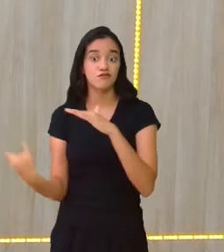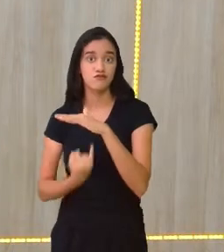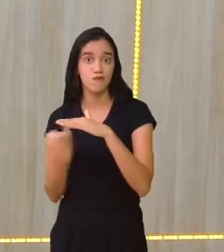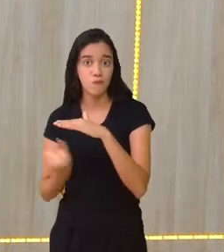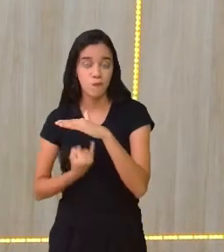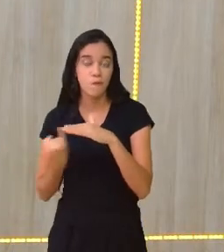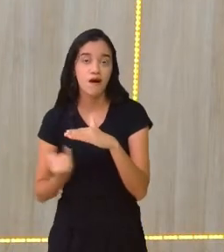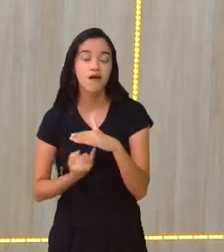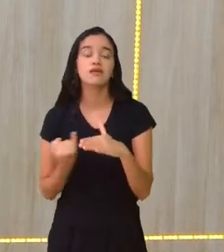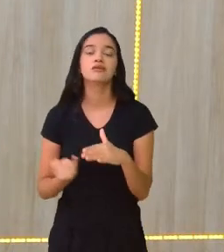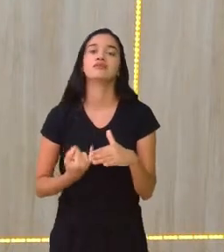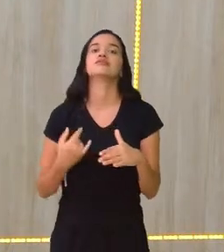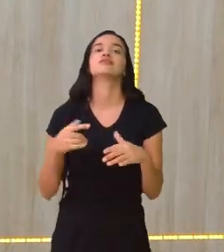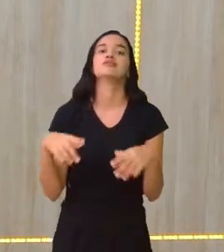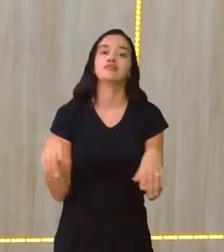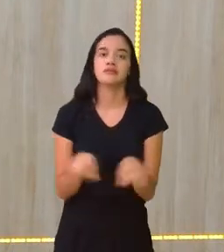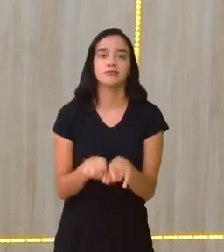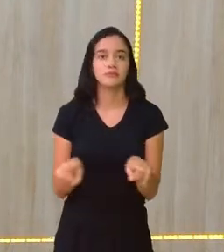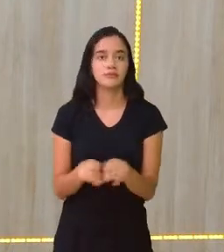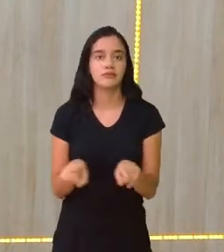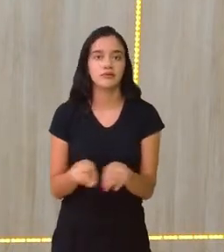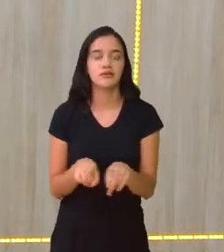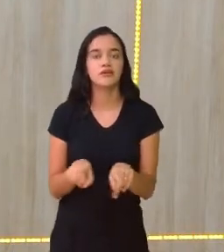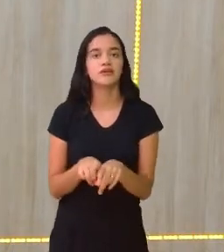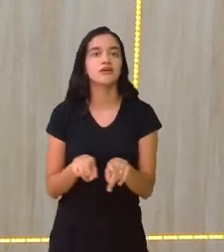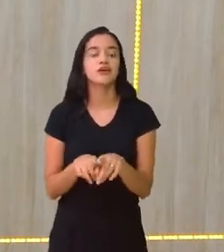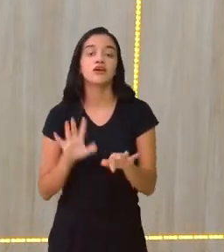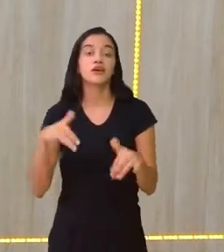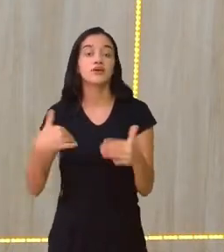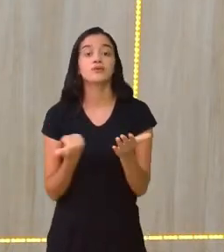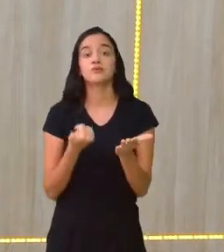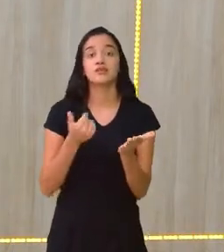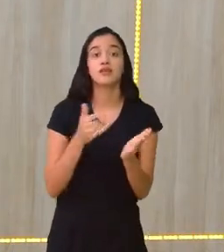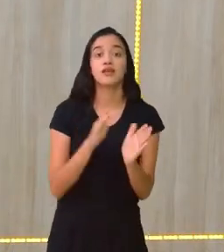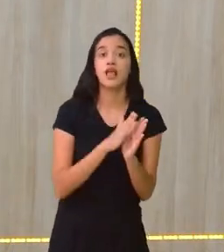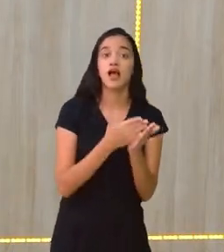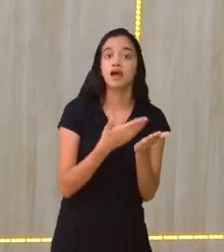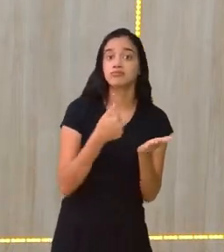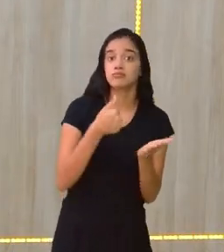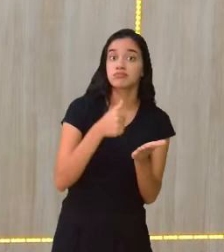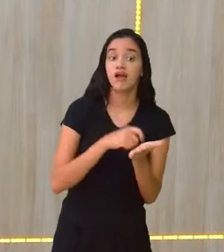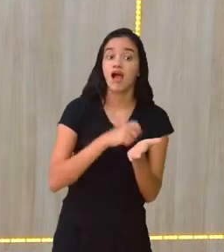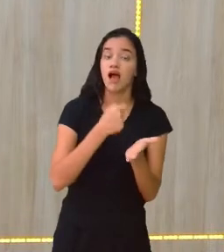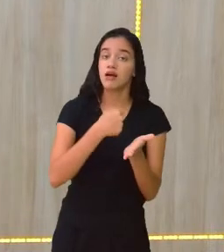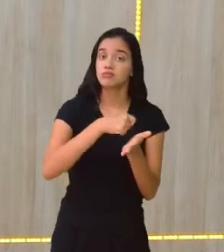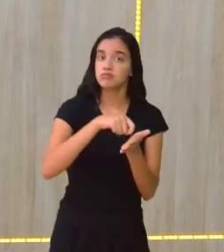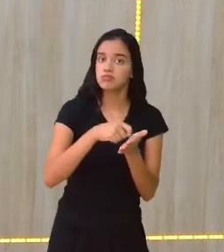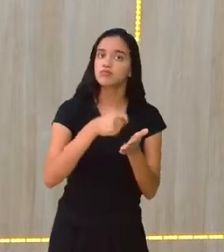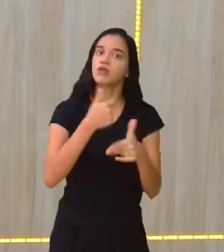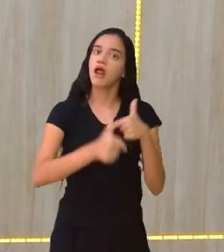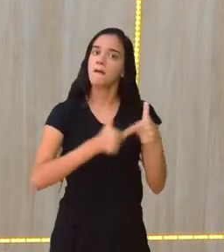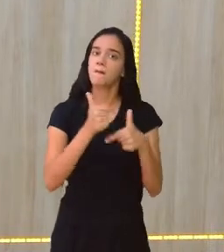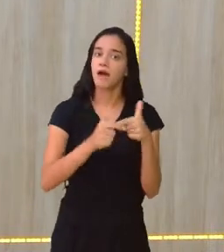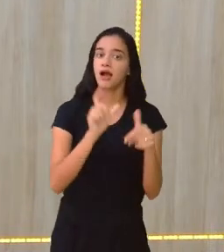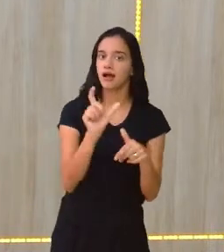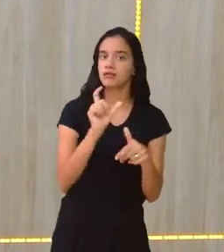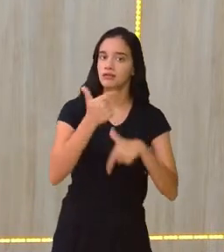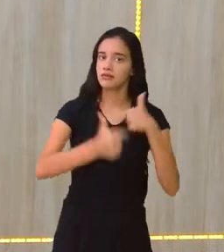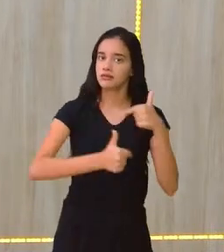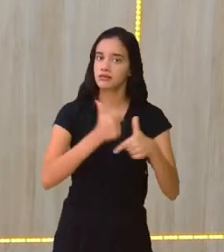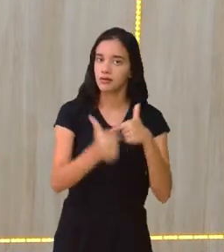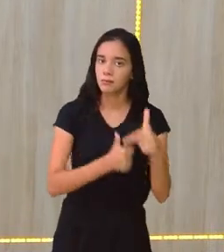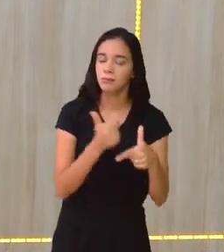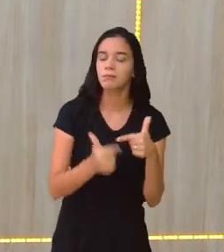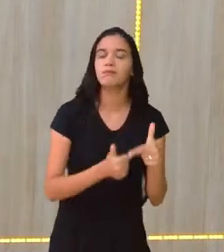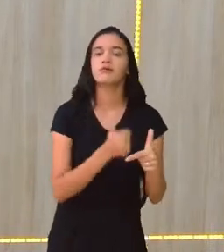né? Sim. Os empregos informais também, que não tem carteira assinada, mas que ajuda o trabalhador, né, a manter a sua